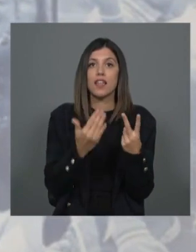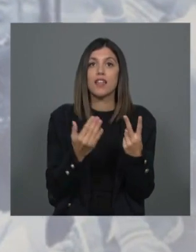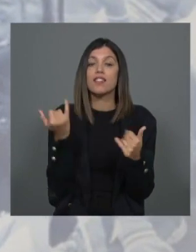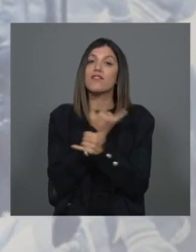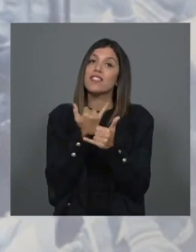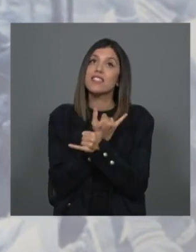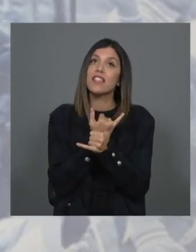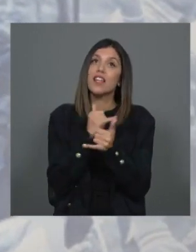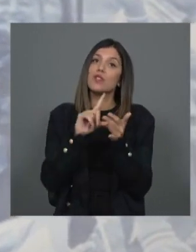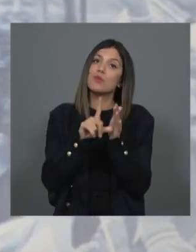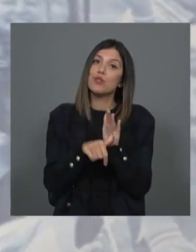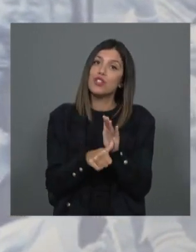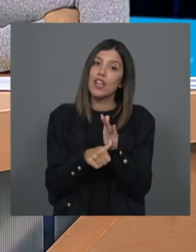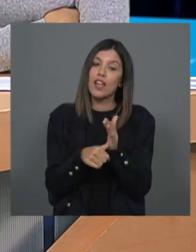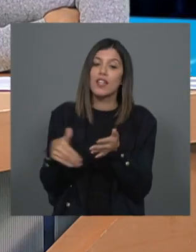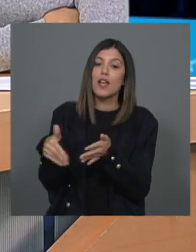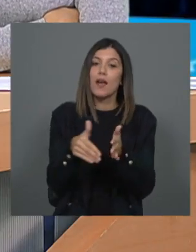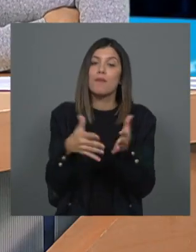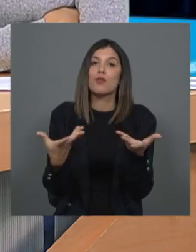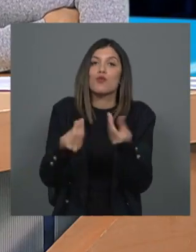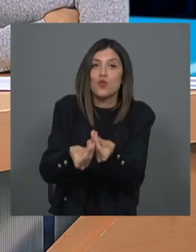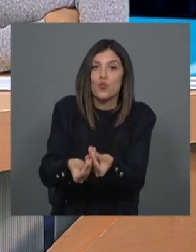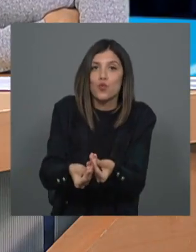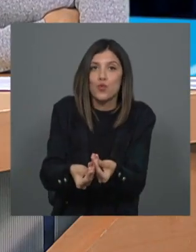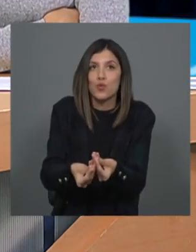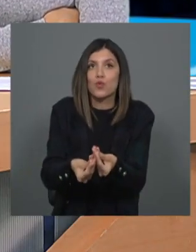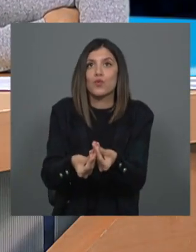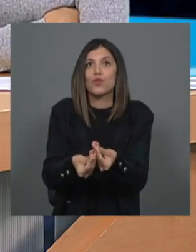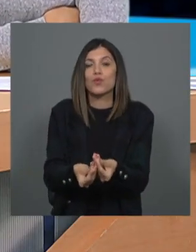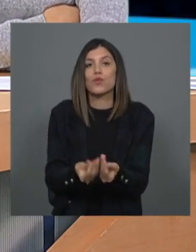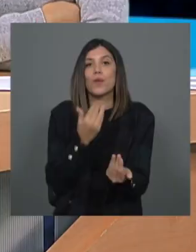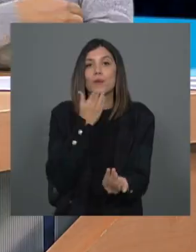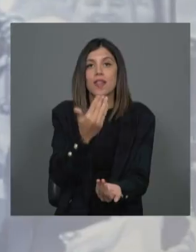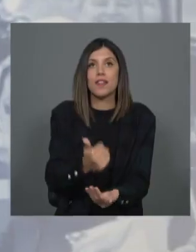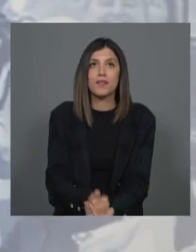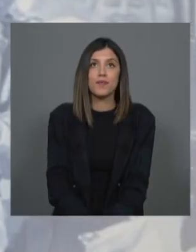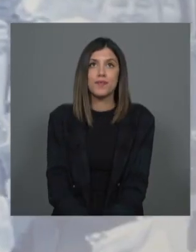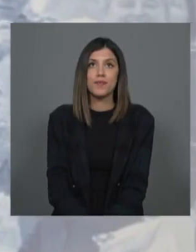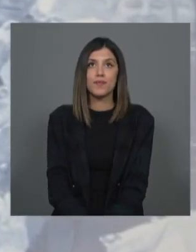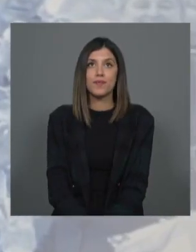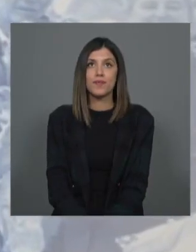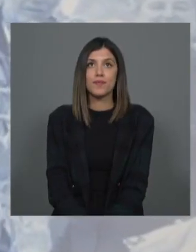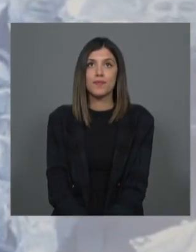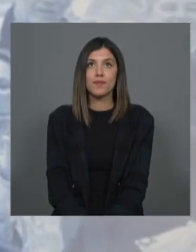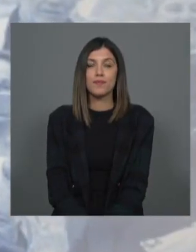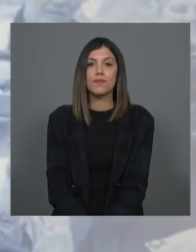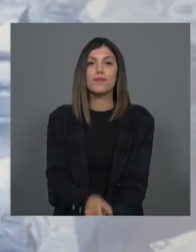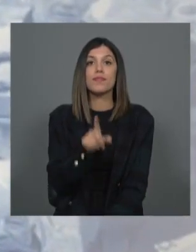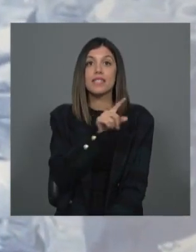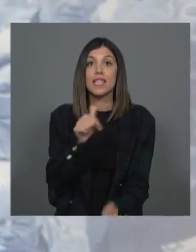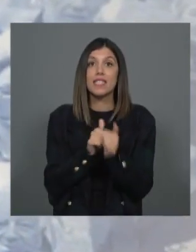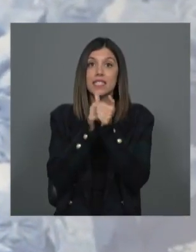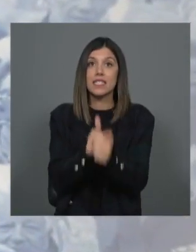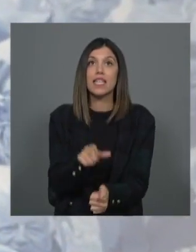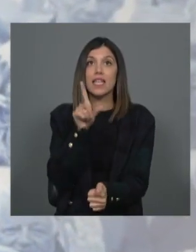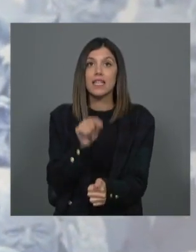para este caminho em conjunto em torno da Capela do Rato. Muito obrigado. Siga também a nossa